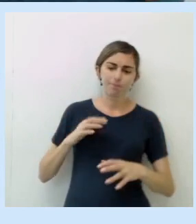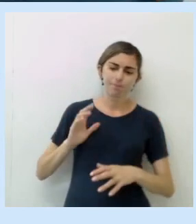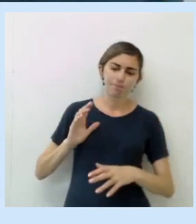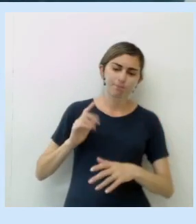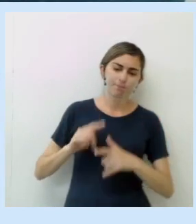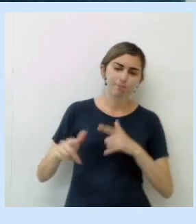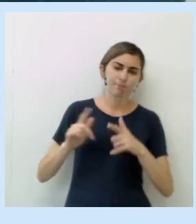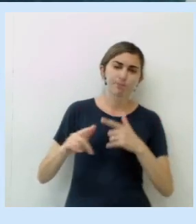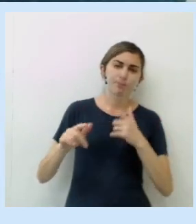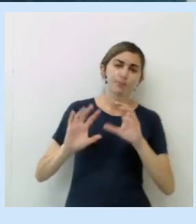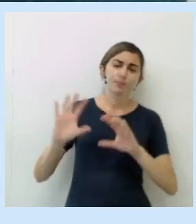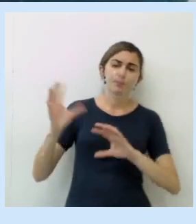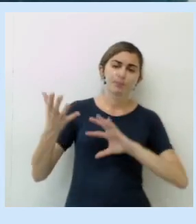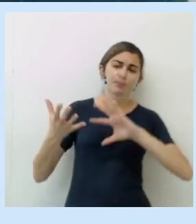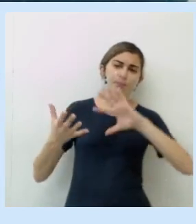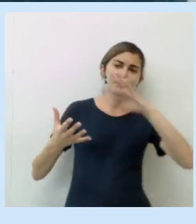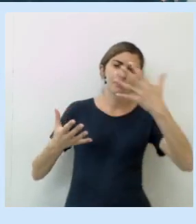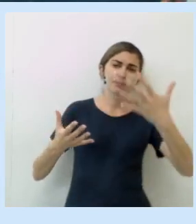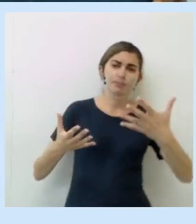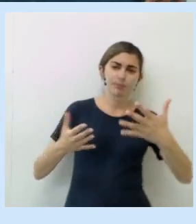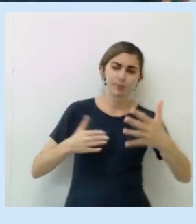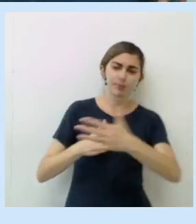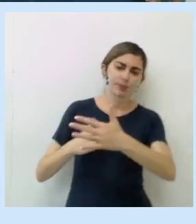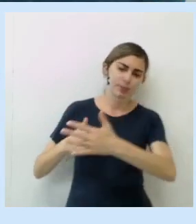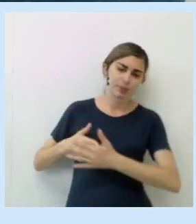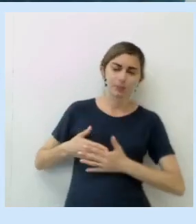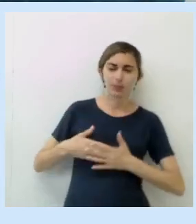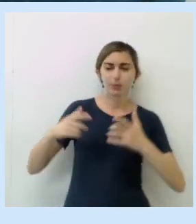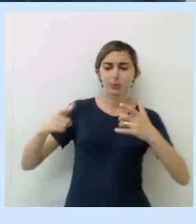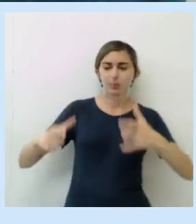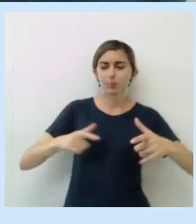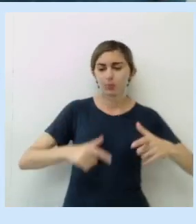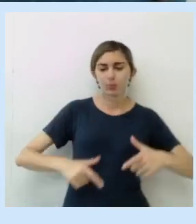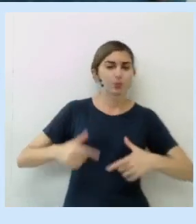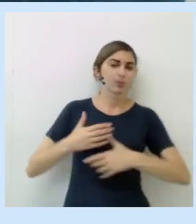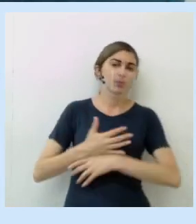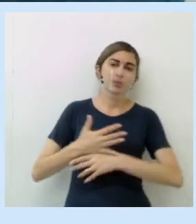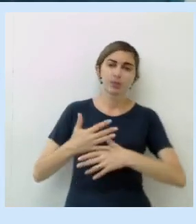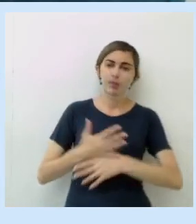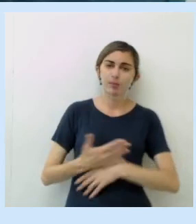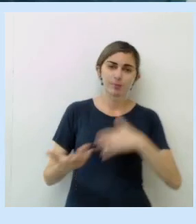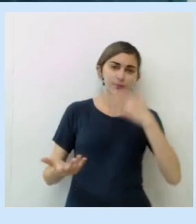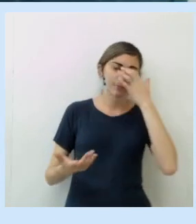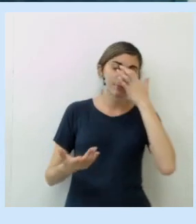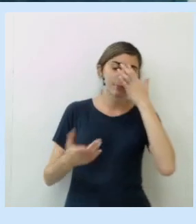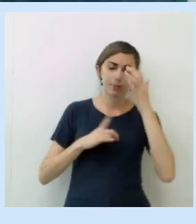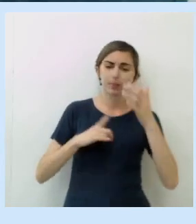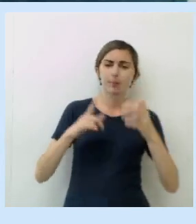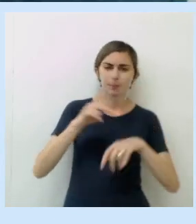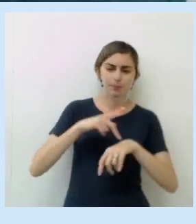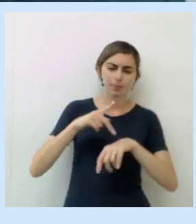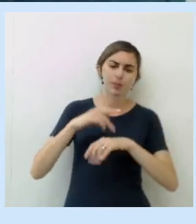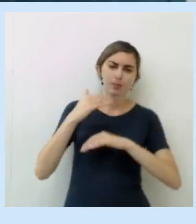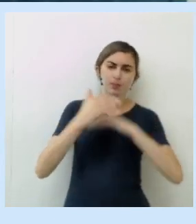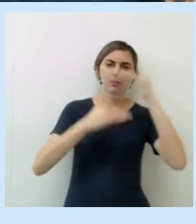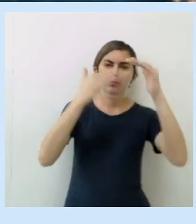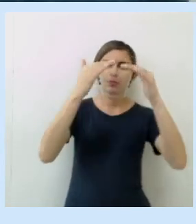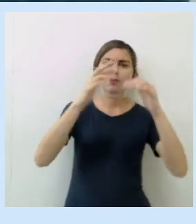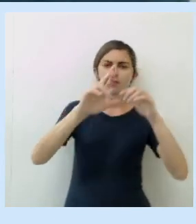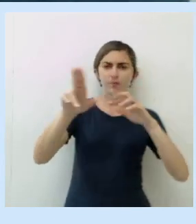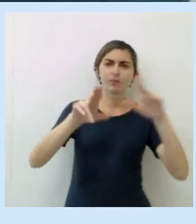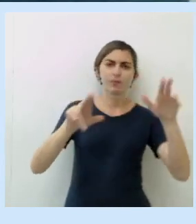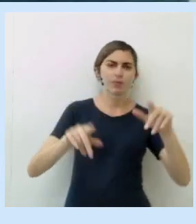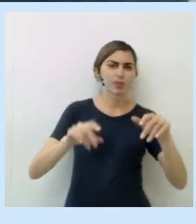Efeitos que ultrapassam os limites territoriais das cidades. A gente tem nos países desenvolvidos e em